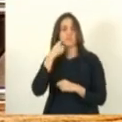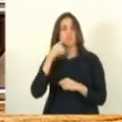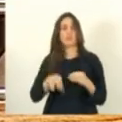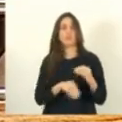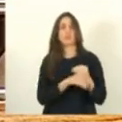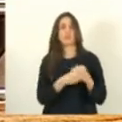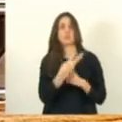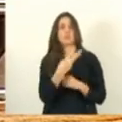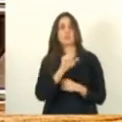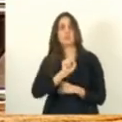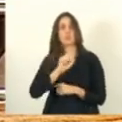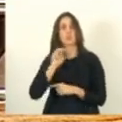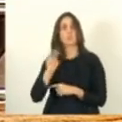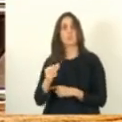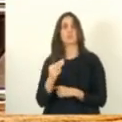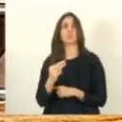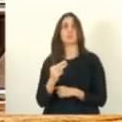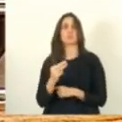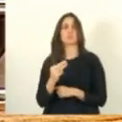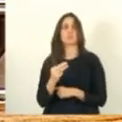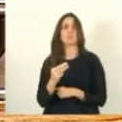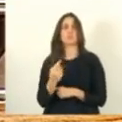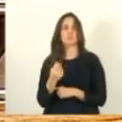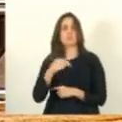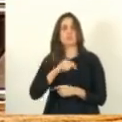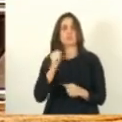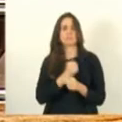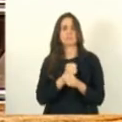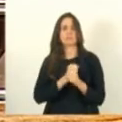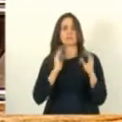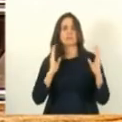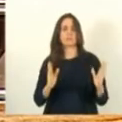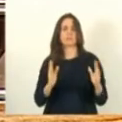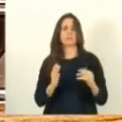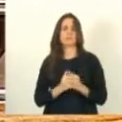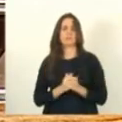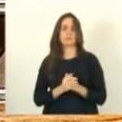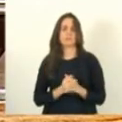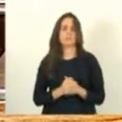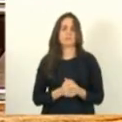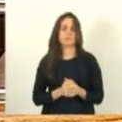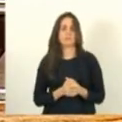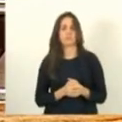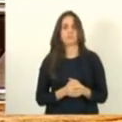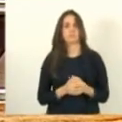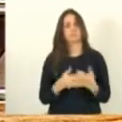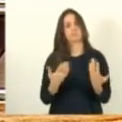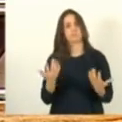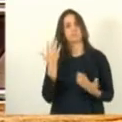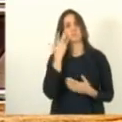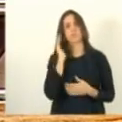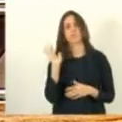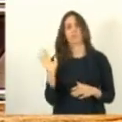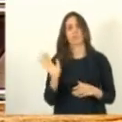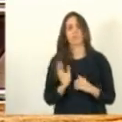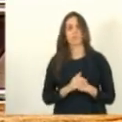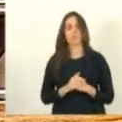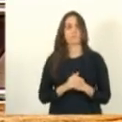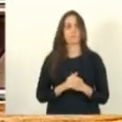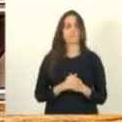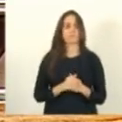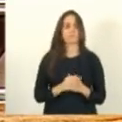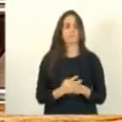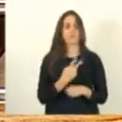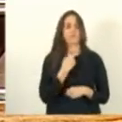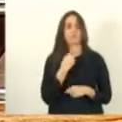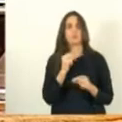milhões. 38 milhões para esse ano. Talvez é um aditivo de tempo, mas a gente não